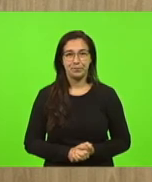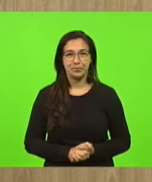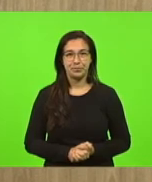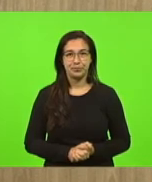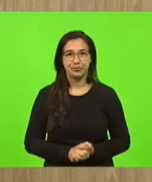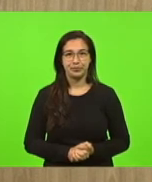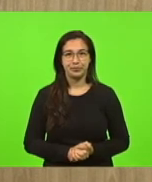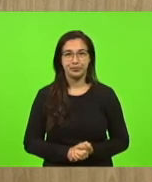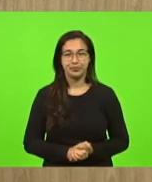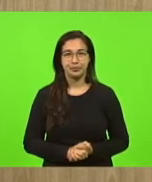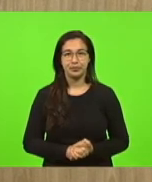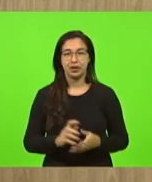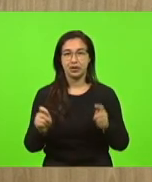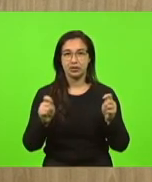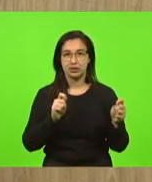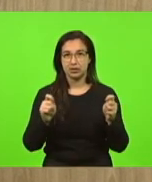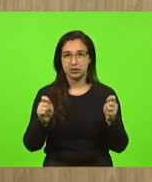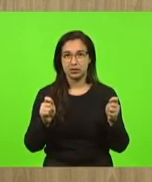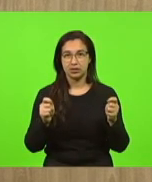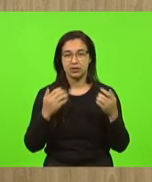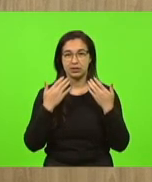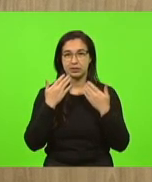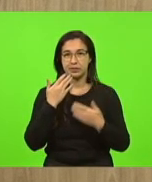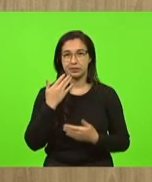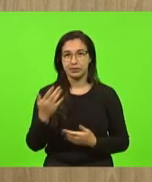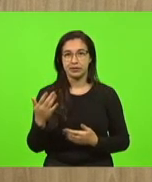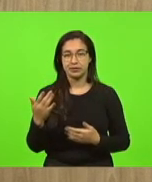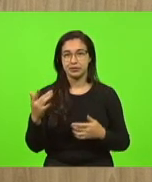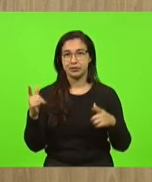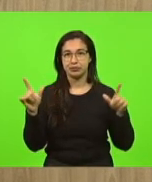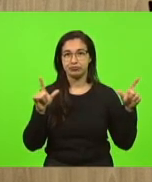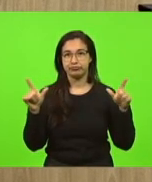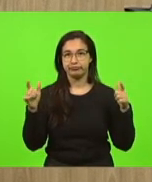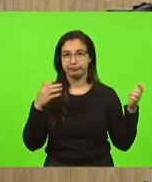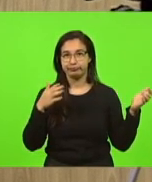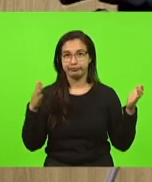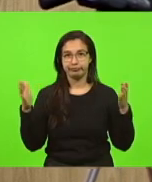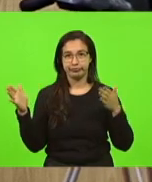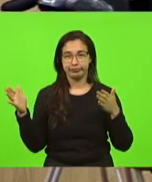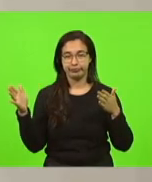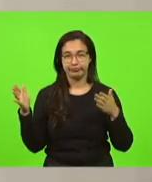Peço assessoria que abra o painel para que possamos fazer verificação de quórum.